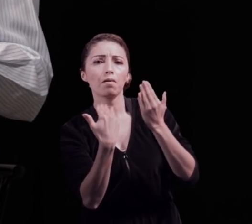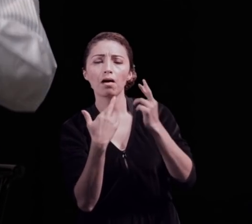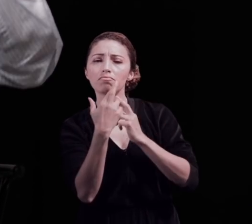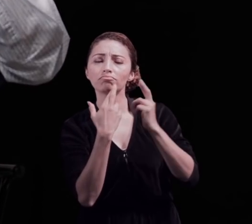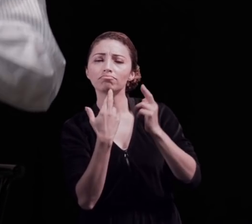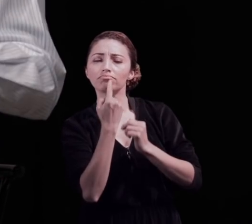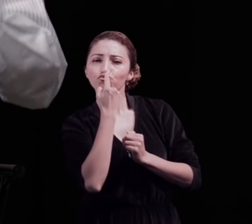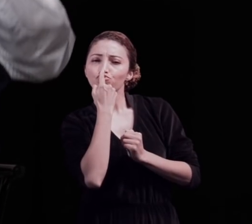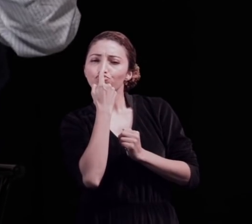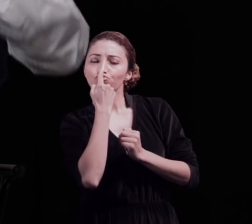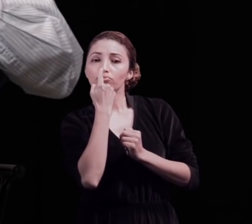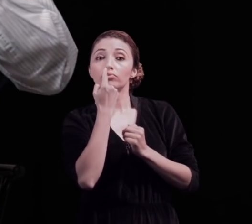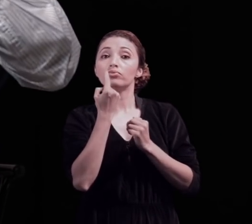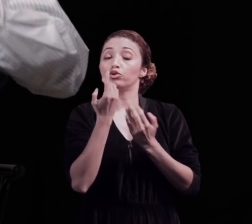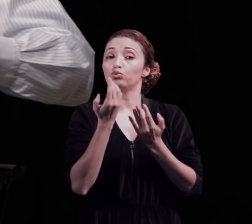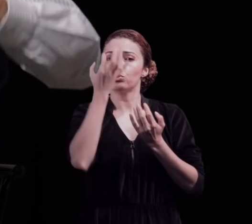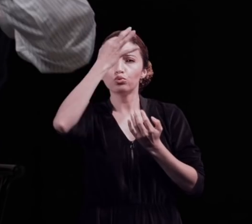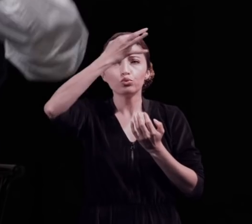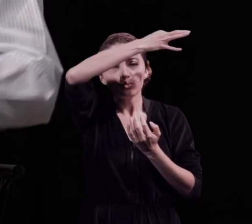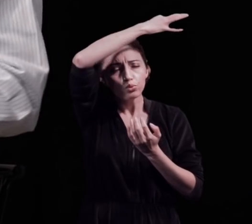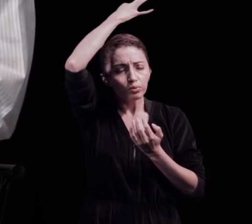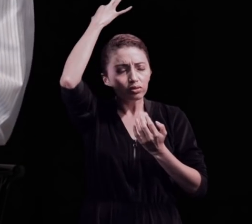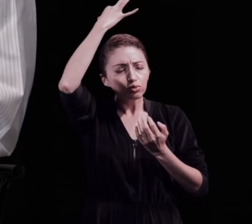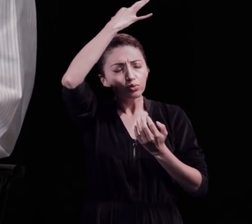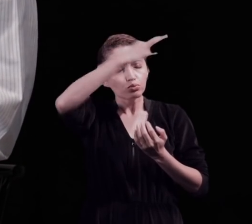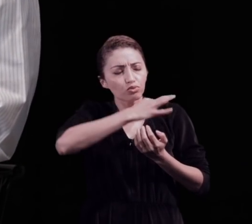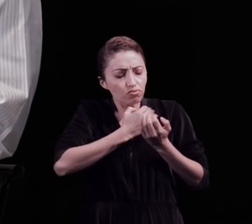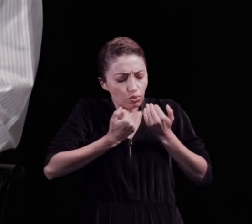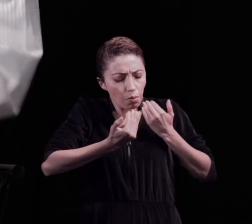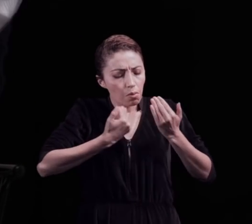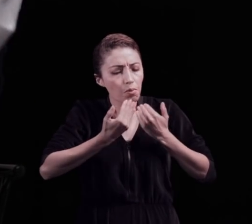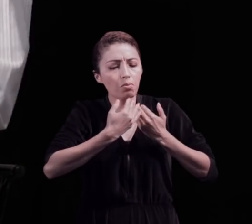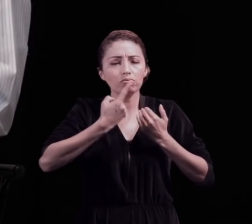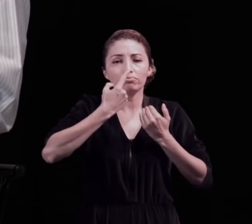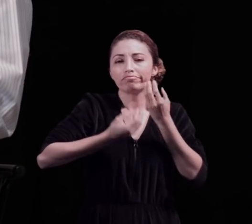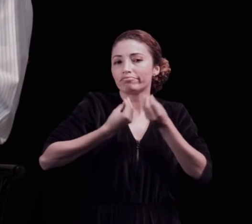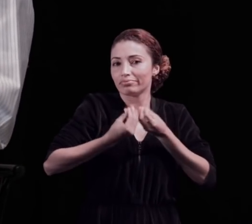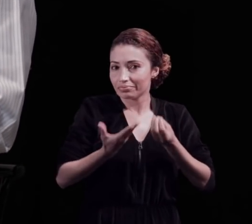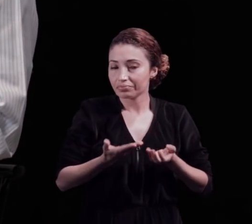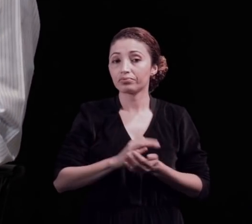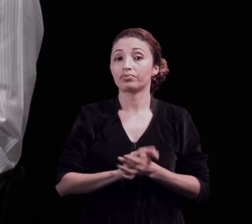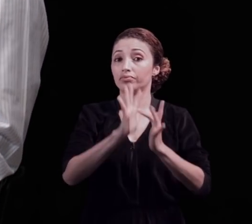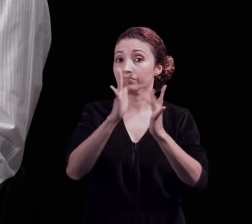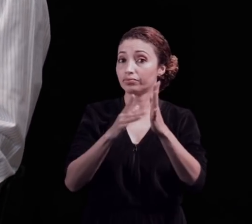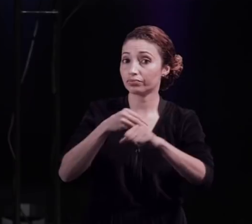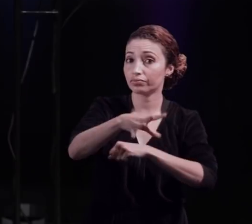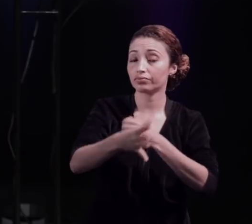íntimo, pessoal com o Espírito de Deus que habita em nós. Veja o que Jesus